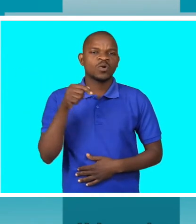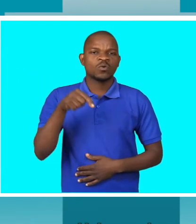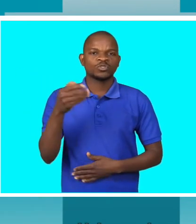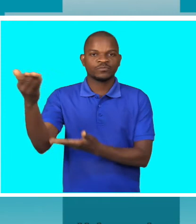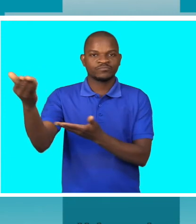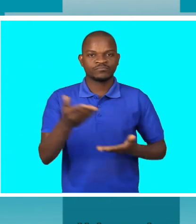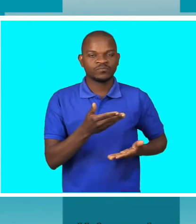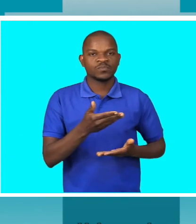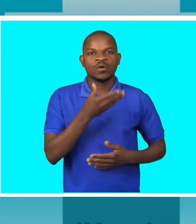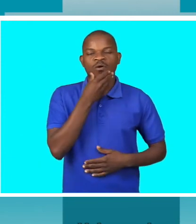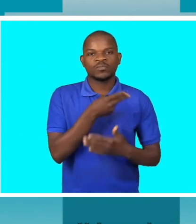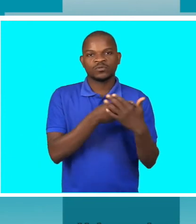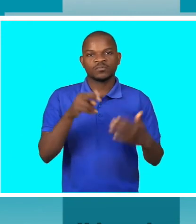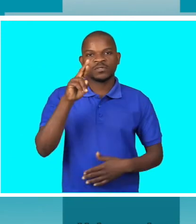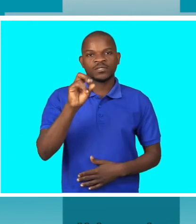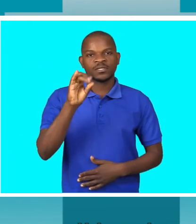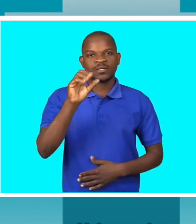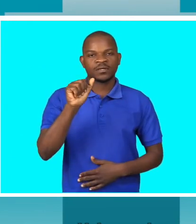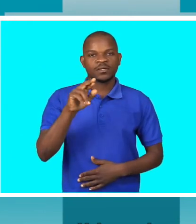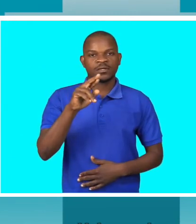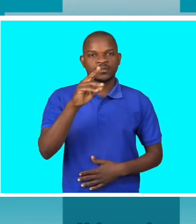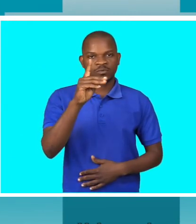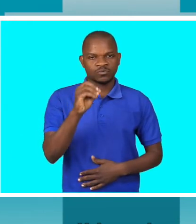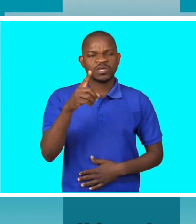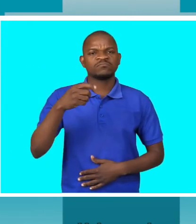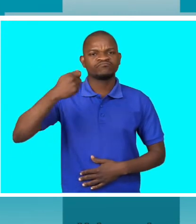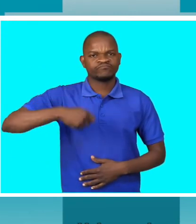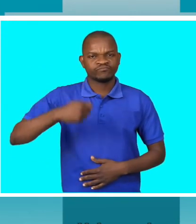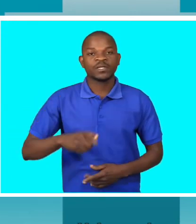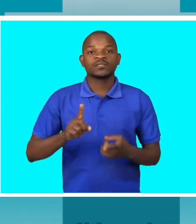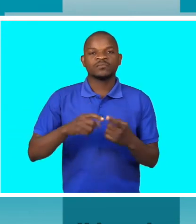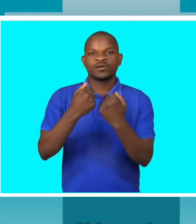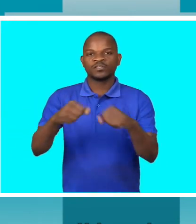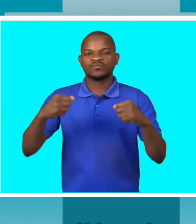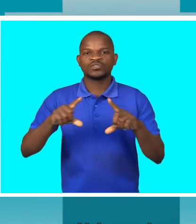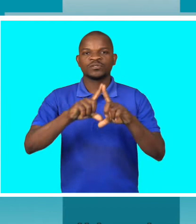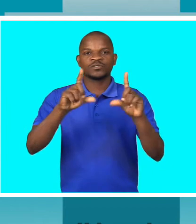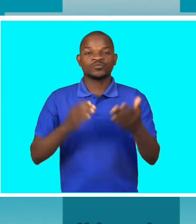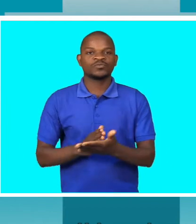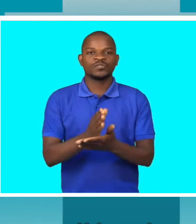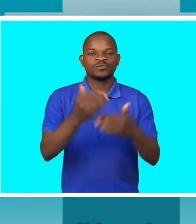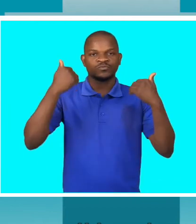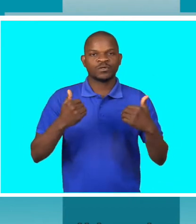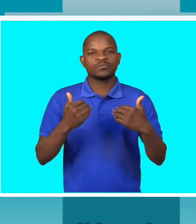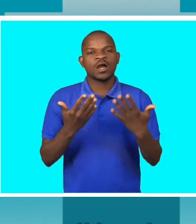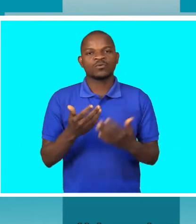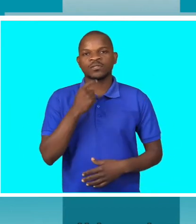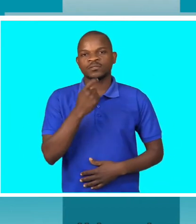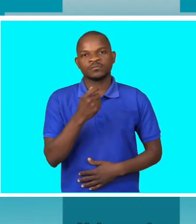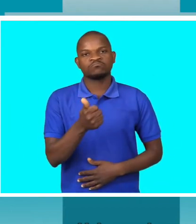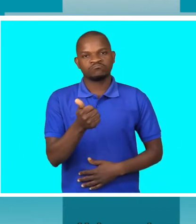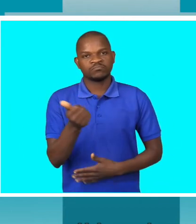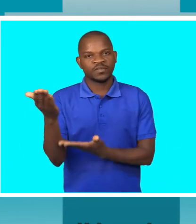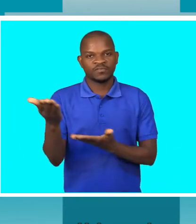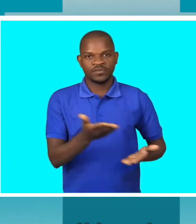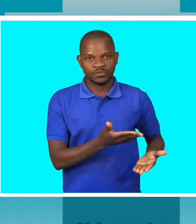Mores, que é advogado e ativista dos direitos humanos a quem ele saou de agradecer